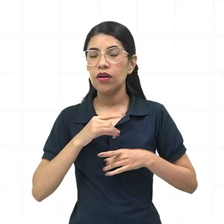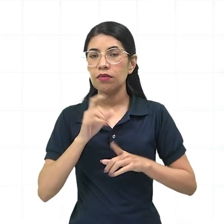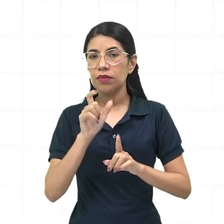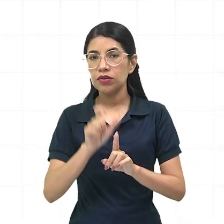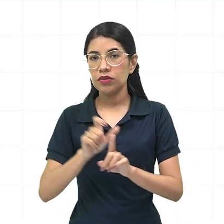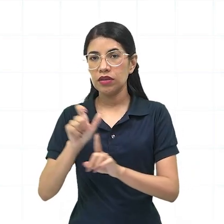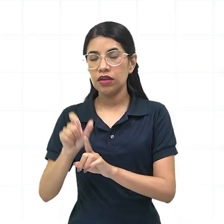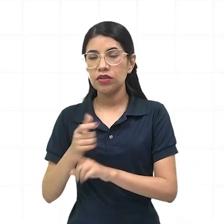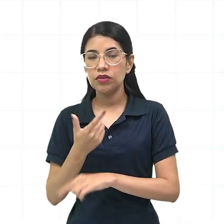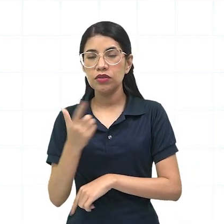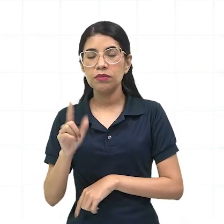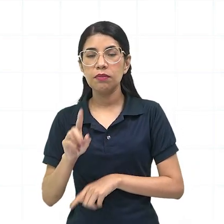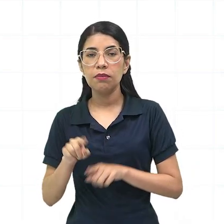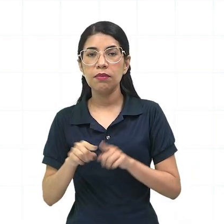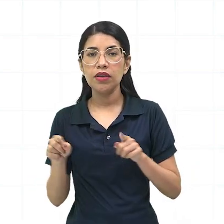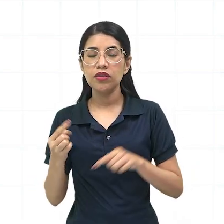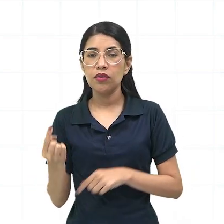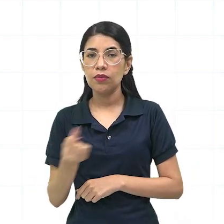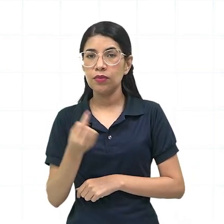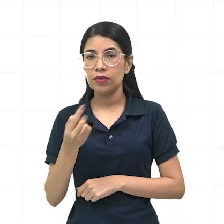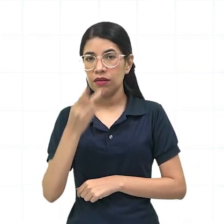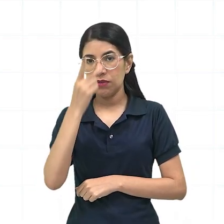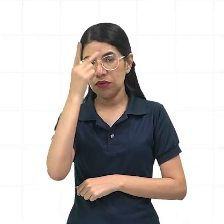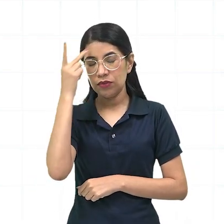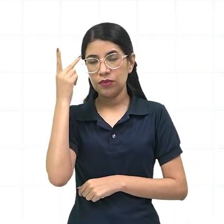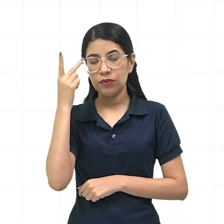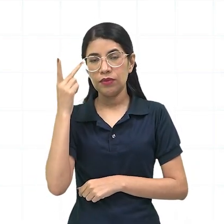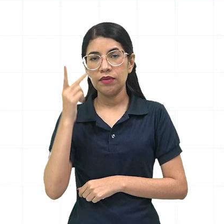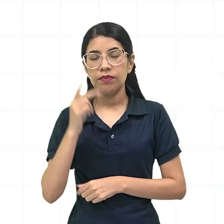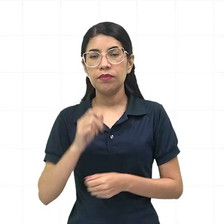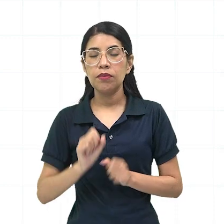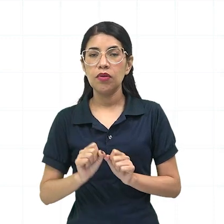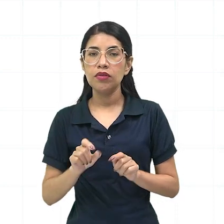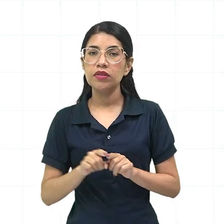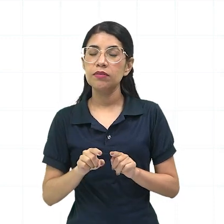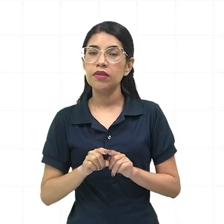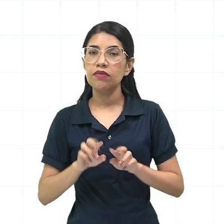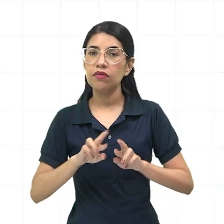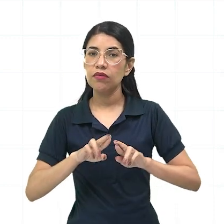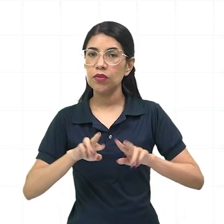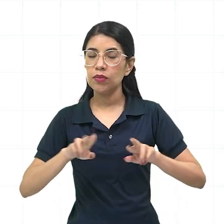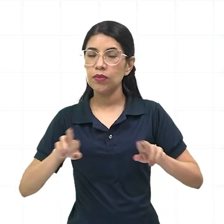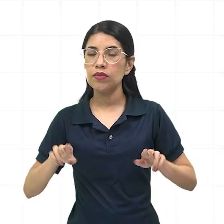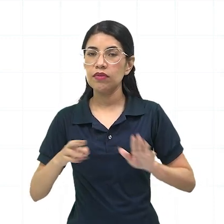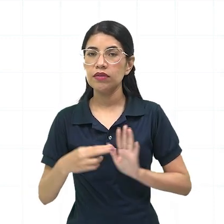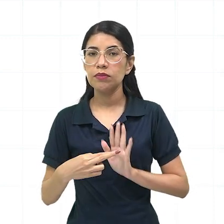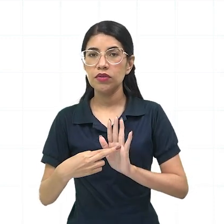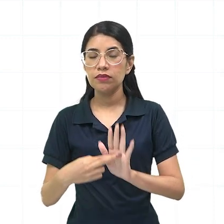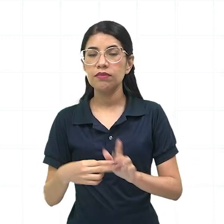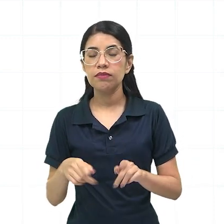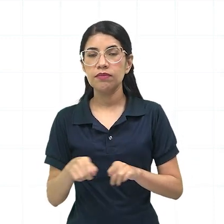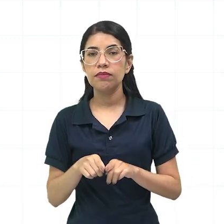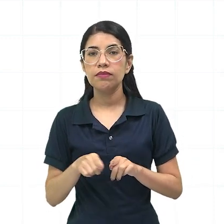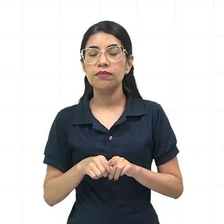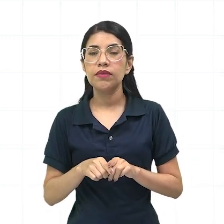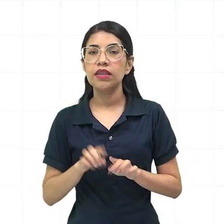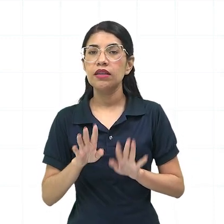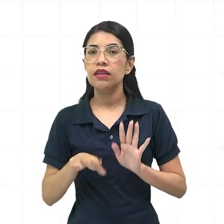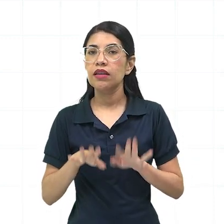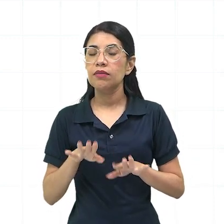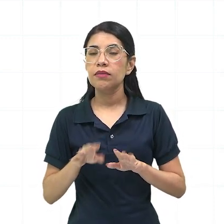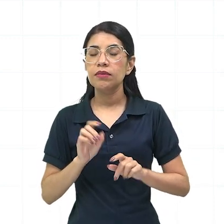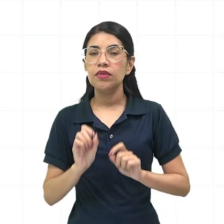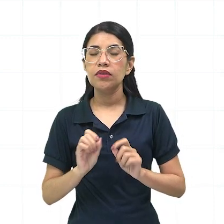mas vai ter apenas uma pessoa na cena. E ele pode dar vida a várias coisas. Então, tudo depende